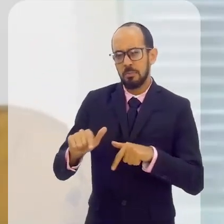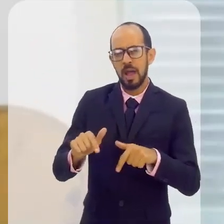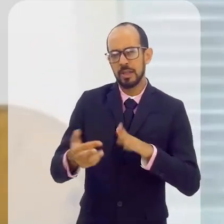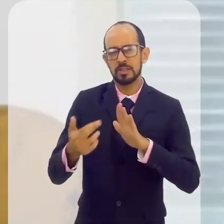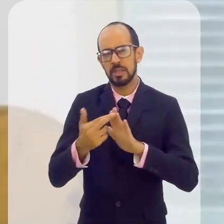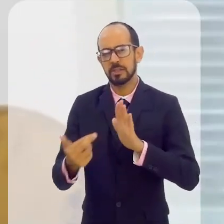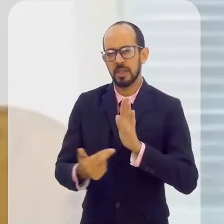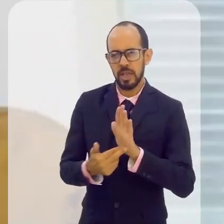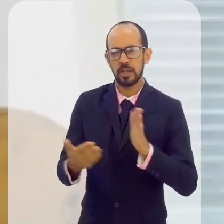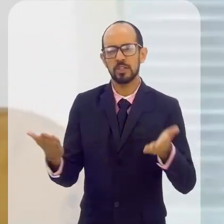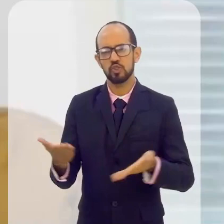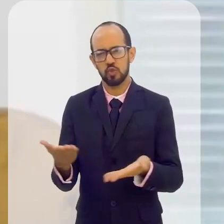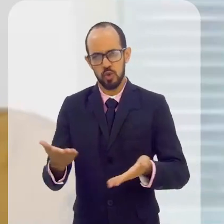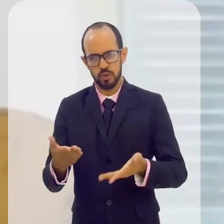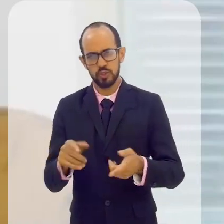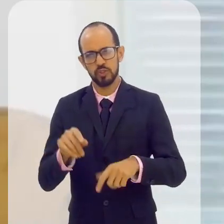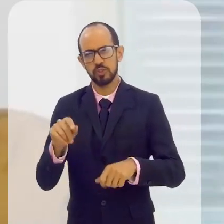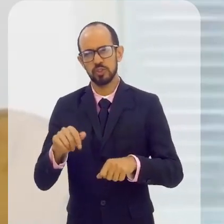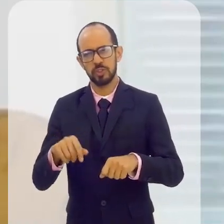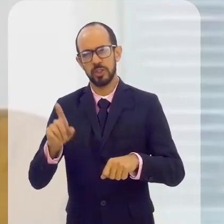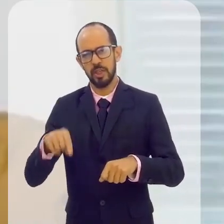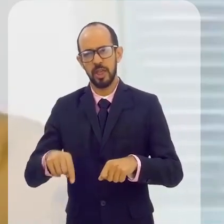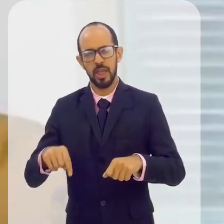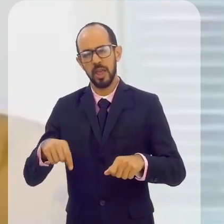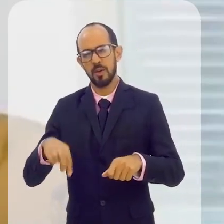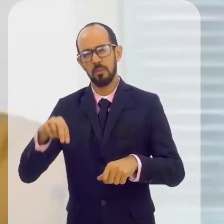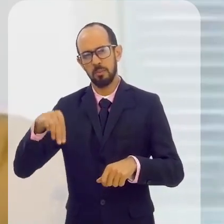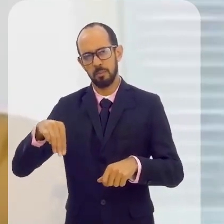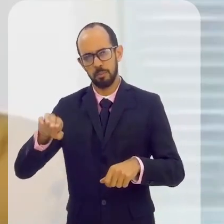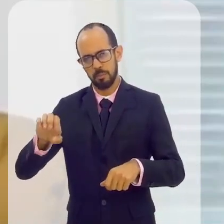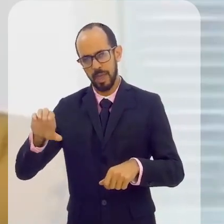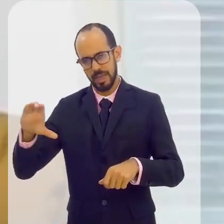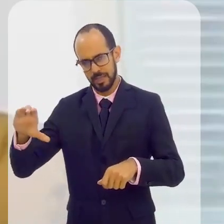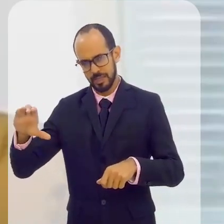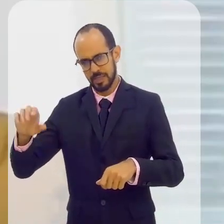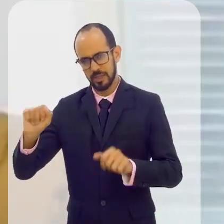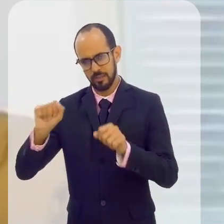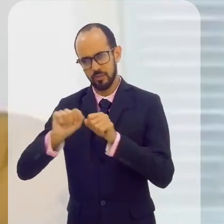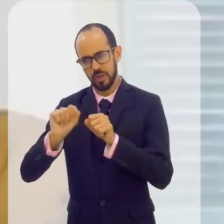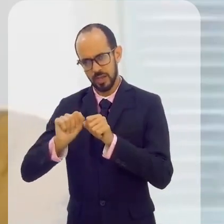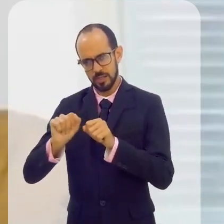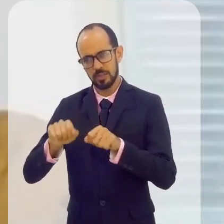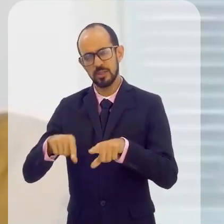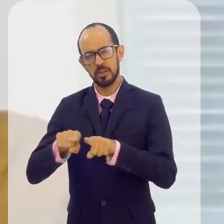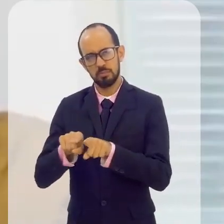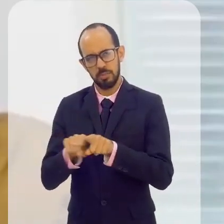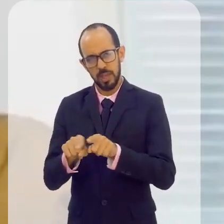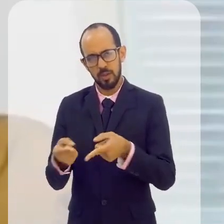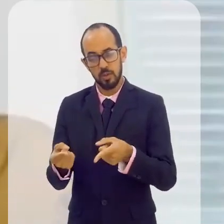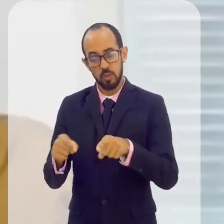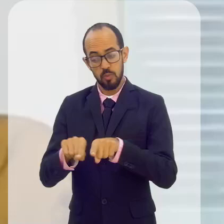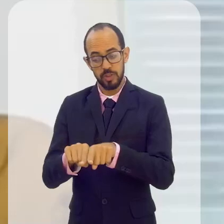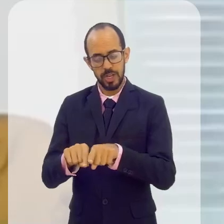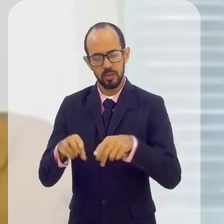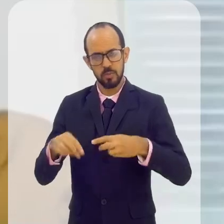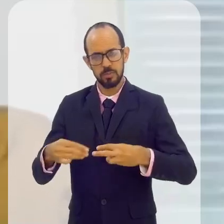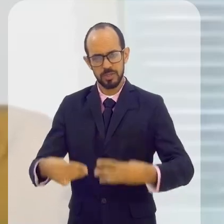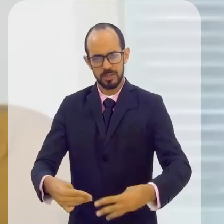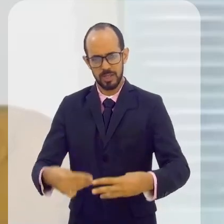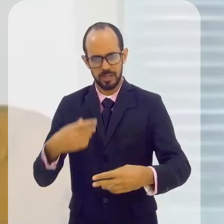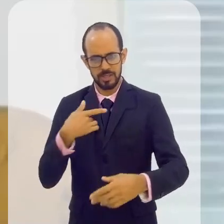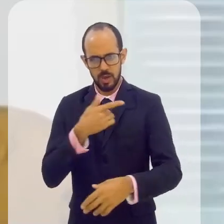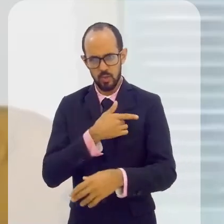gente trabalha essa regulação? Que hoje isso é feito pelo MEC, né? Tem muita relação com o Ministério da Saúde